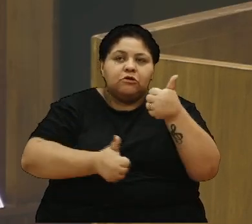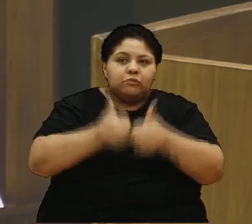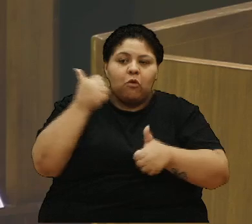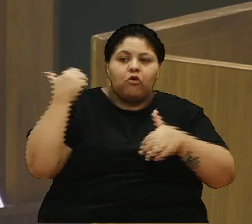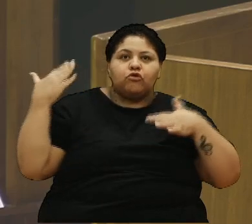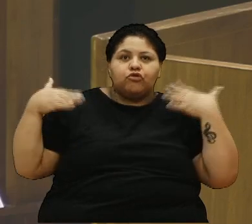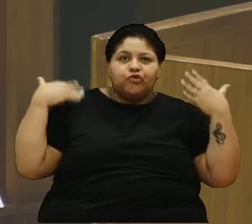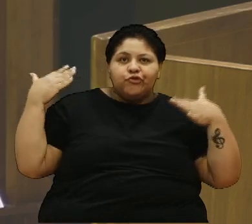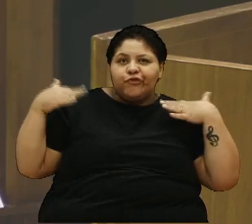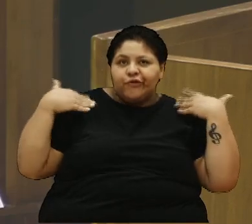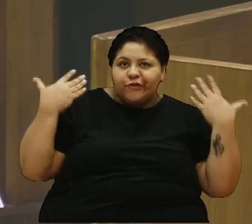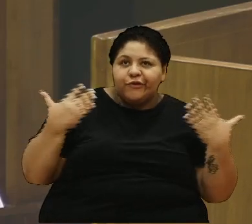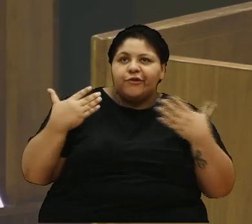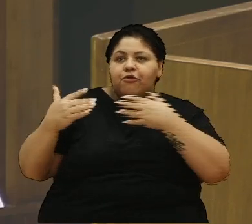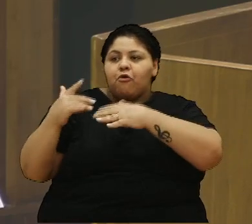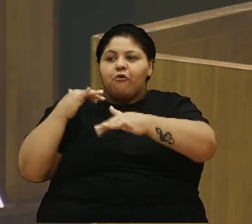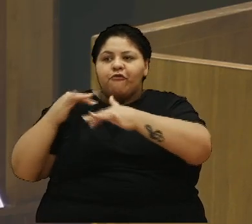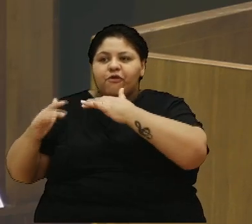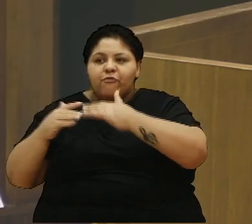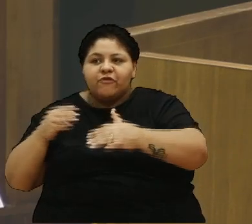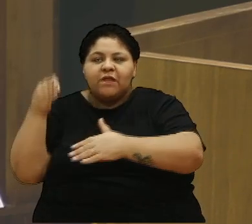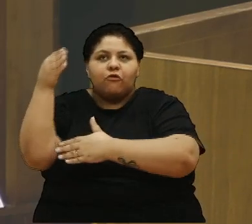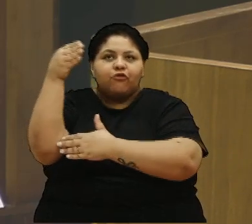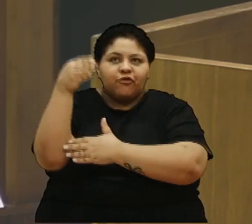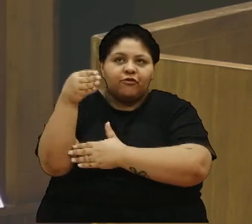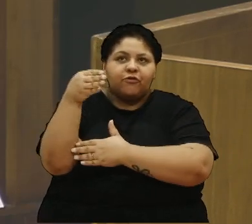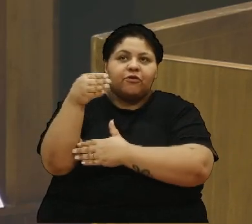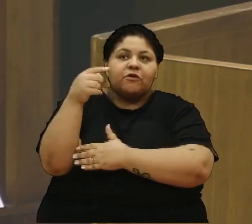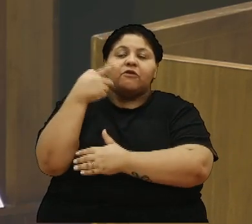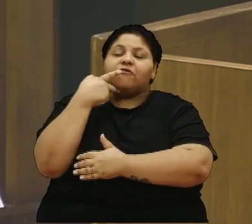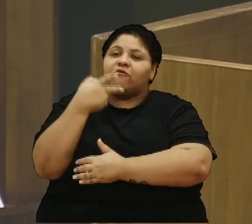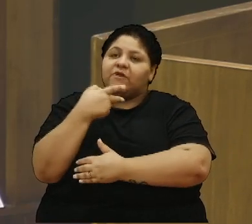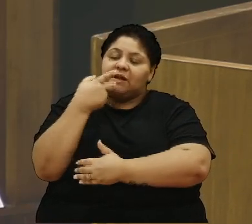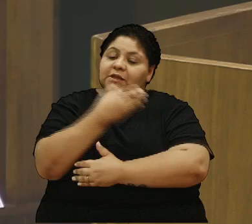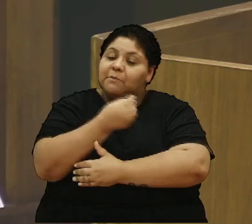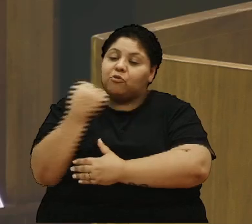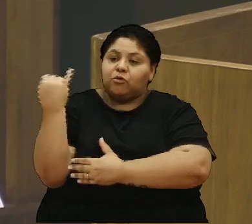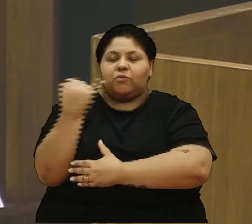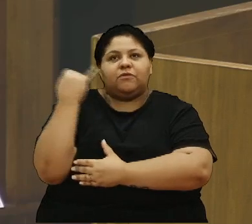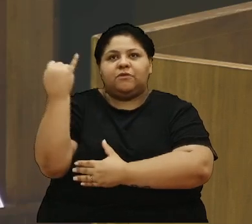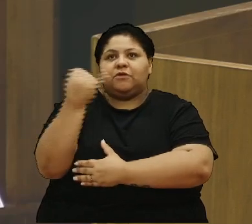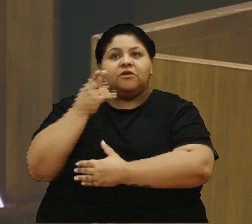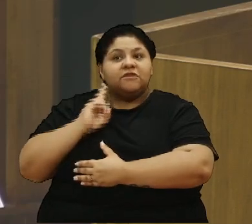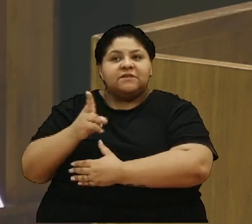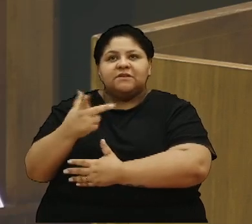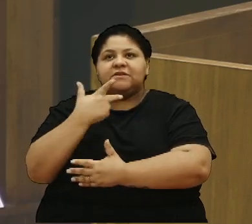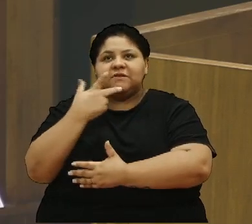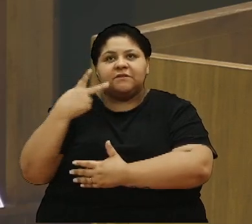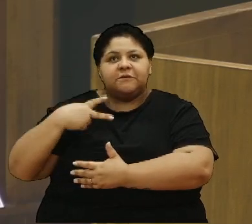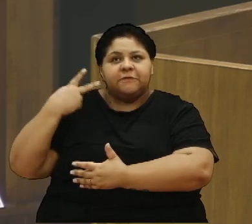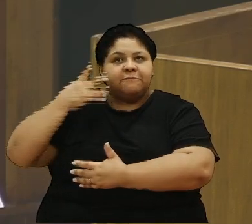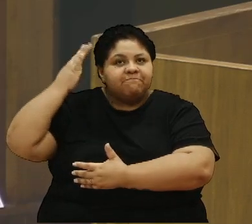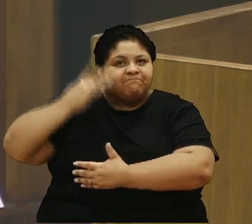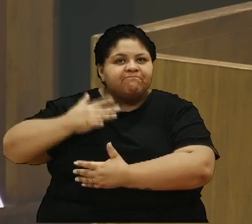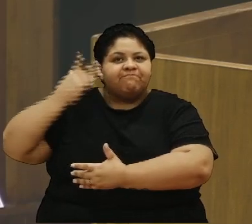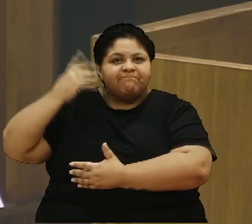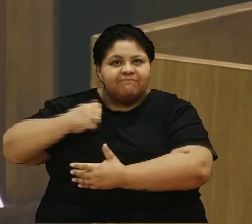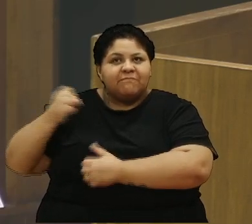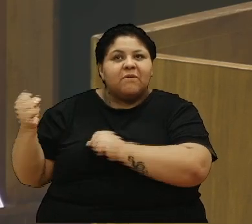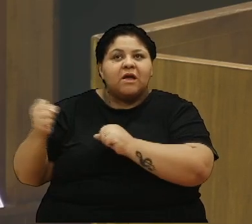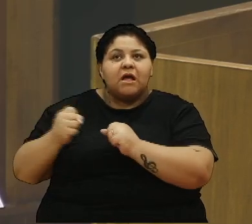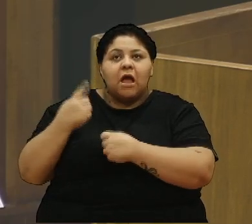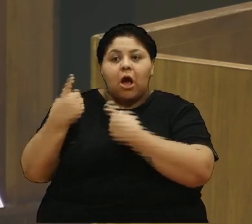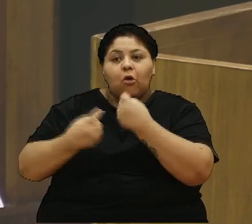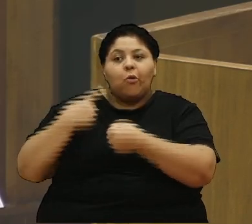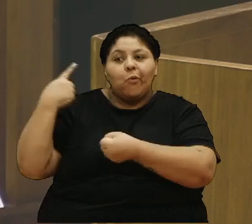turismo vai, né, movimentar a nossa hotelaria. Isso que eu venho falando é muito importante. Eu sempre digo, vereador Daiane, dá para, como algumas